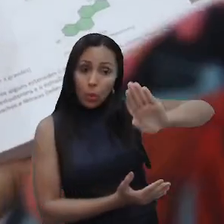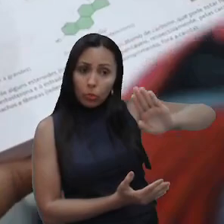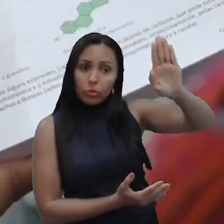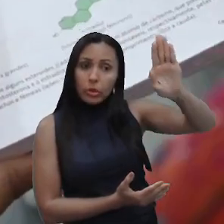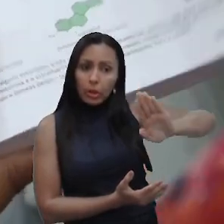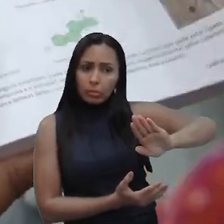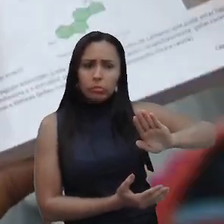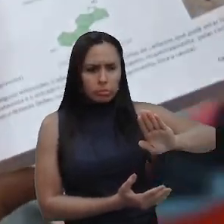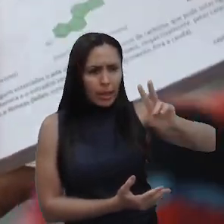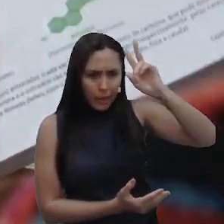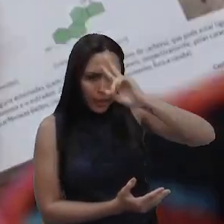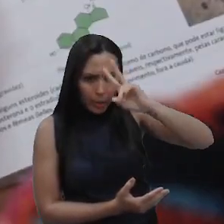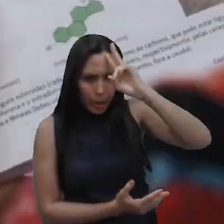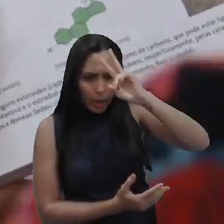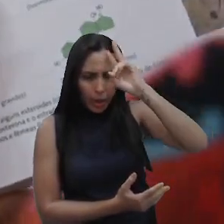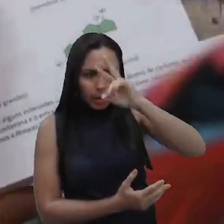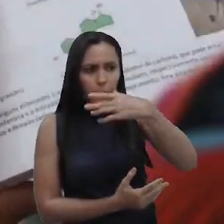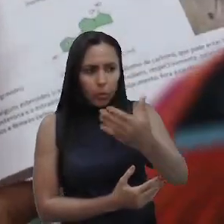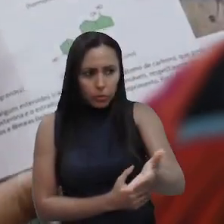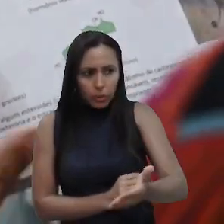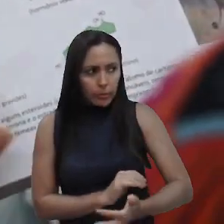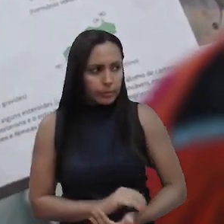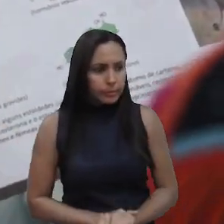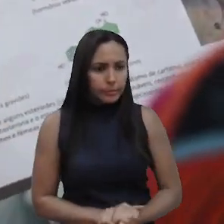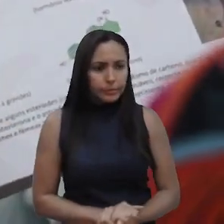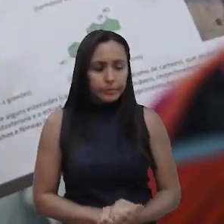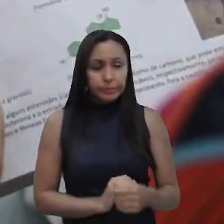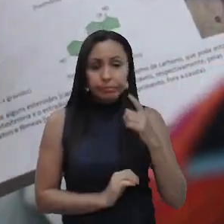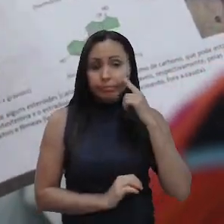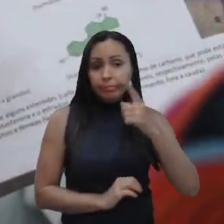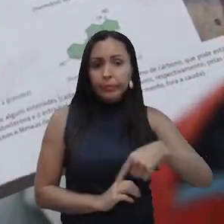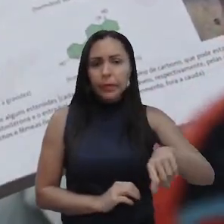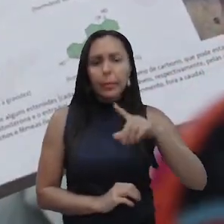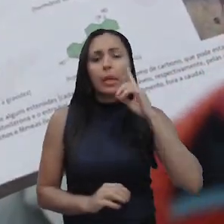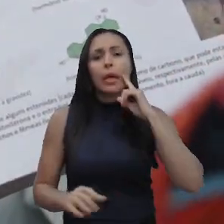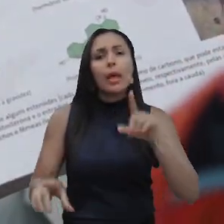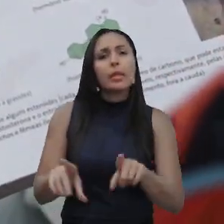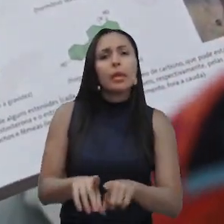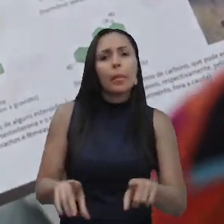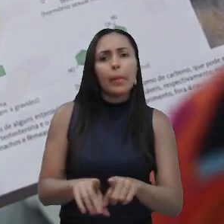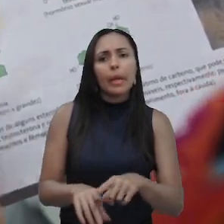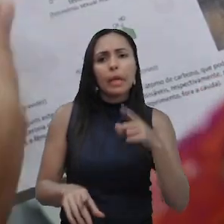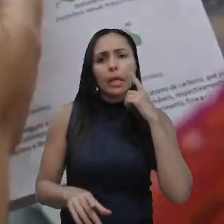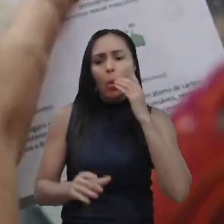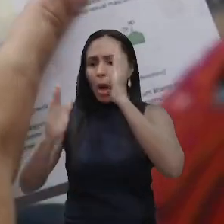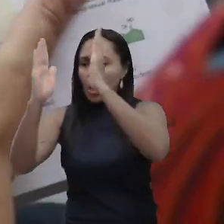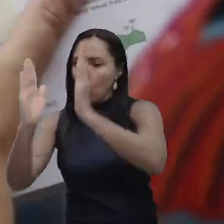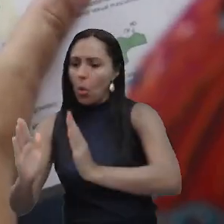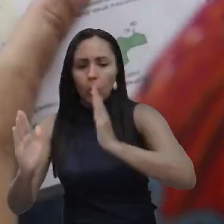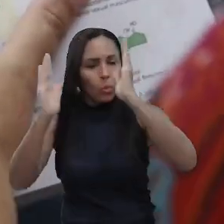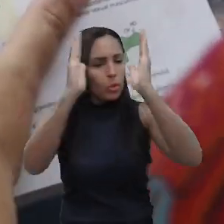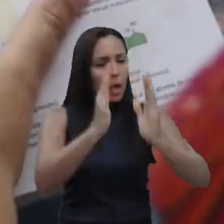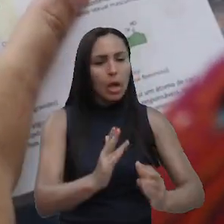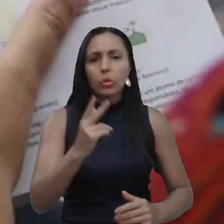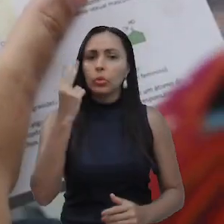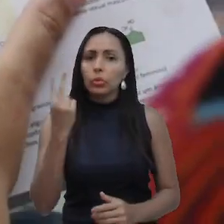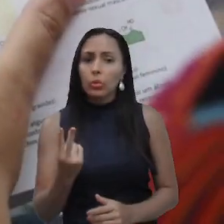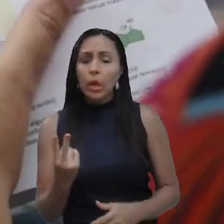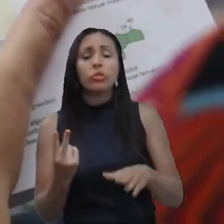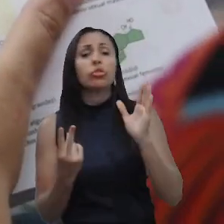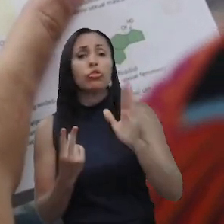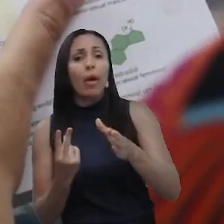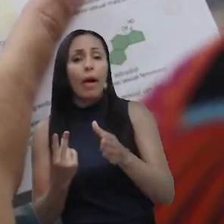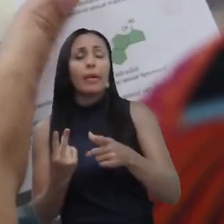Biologia, lembra dessa matéria maravilhosa? Bem, também 2 colunas, mas vê como a gente já tem